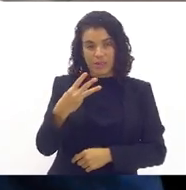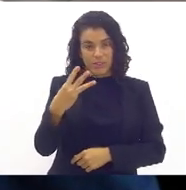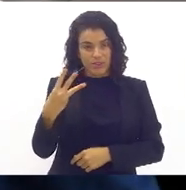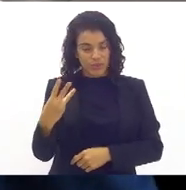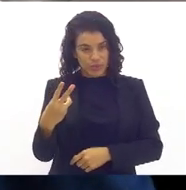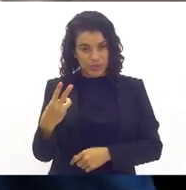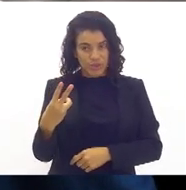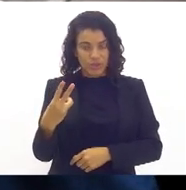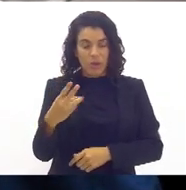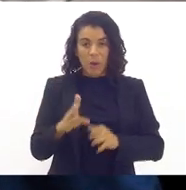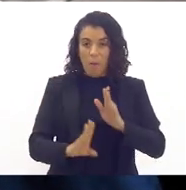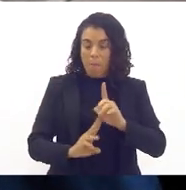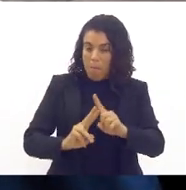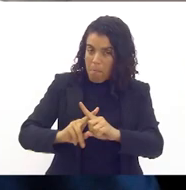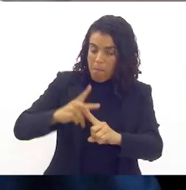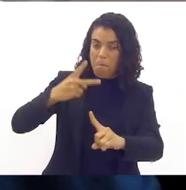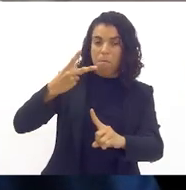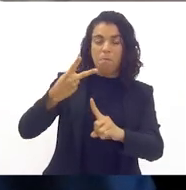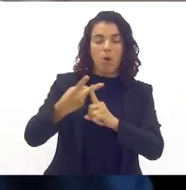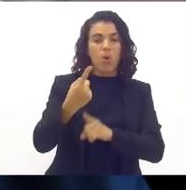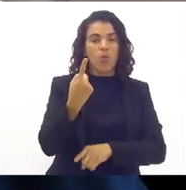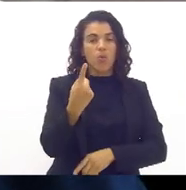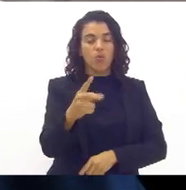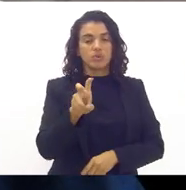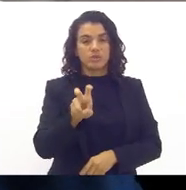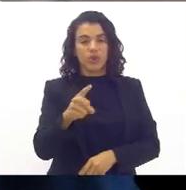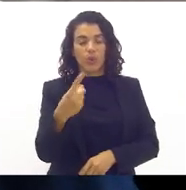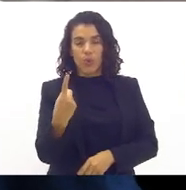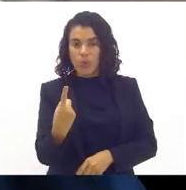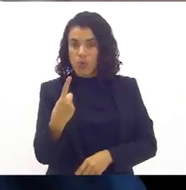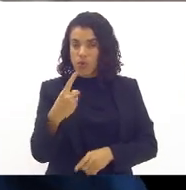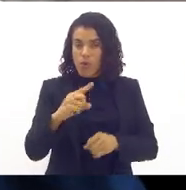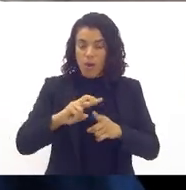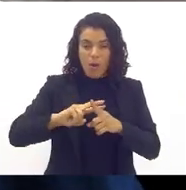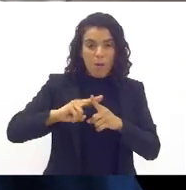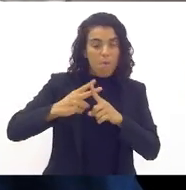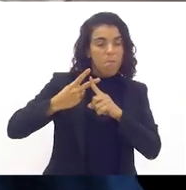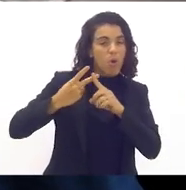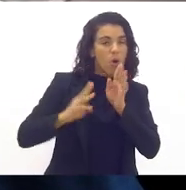Saltou para 1,51. Cresceu